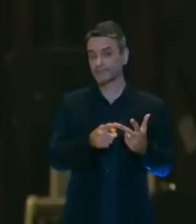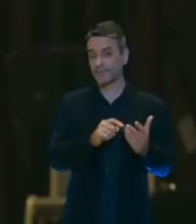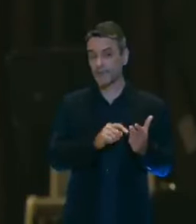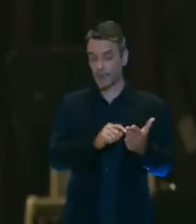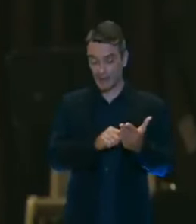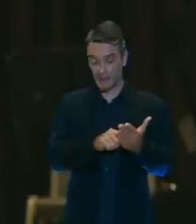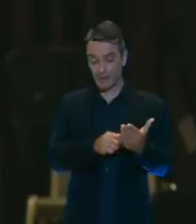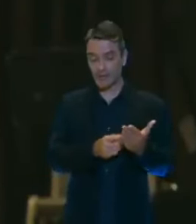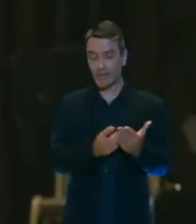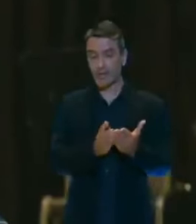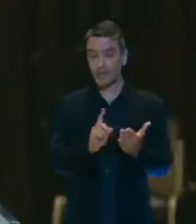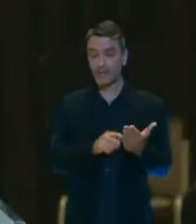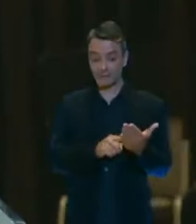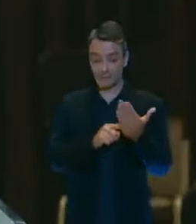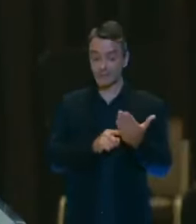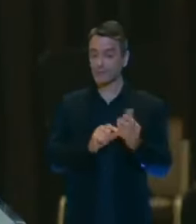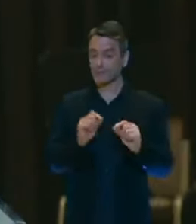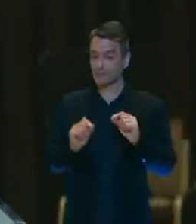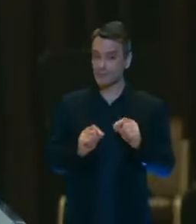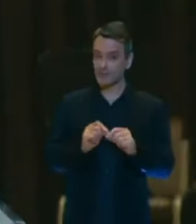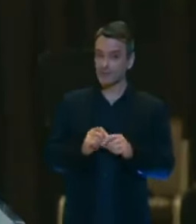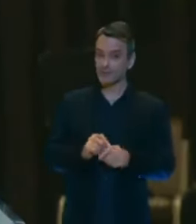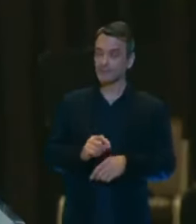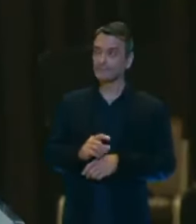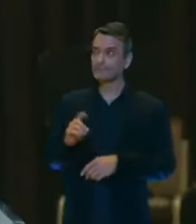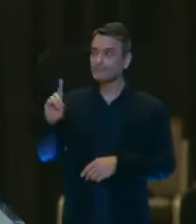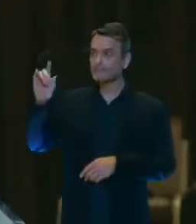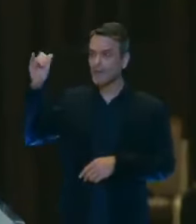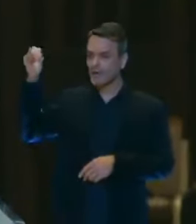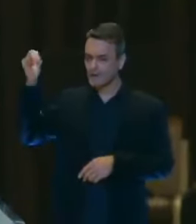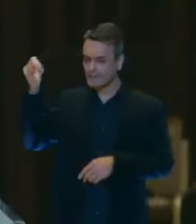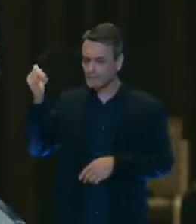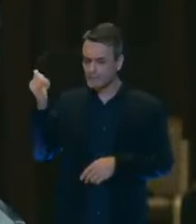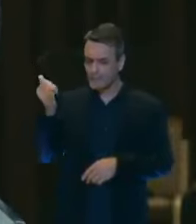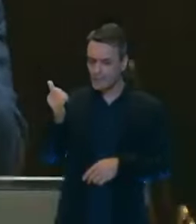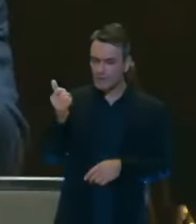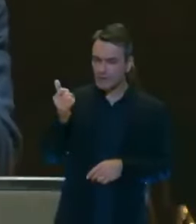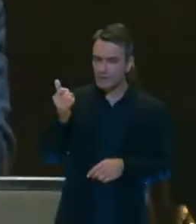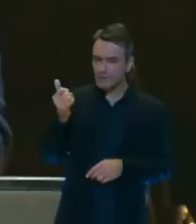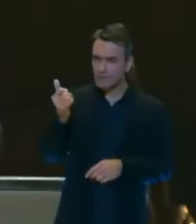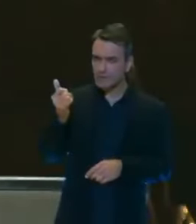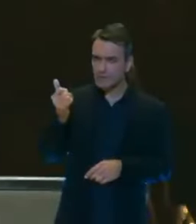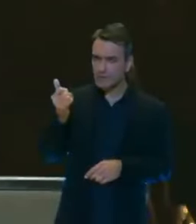que é uma voz que exalta a grandeza de Deus.